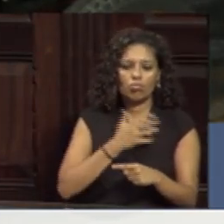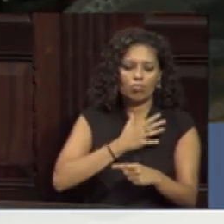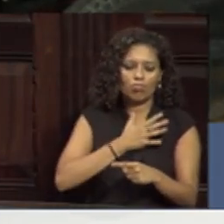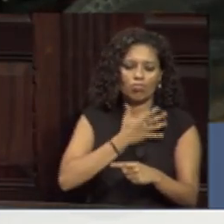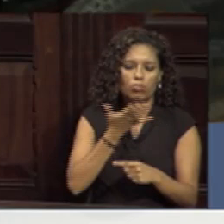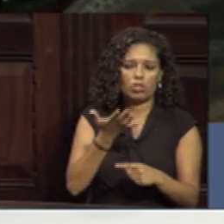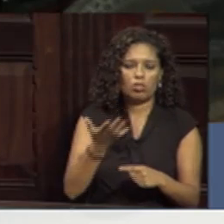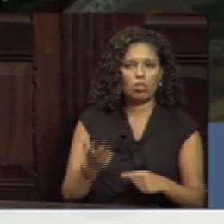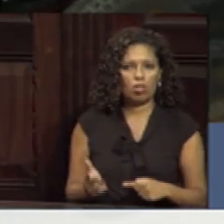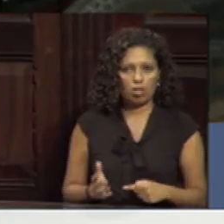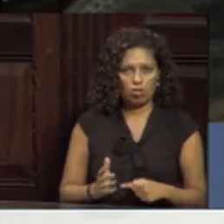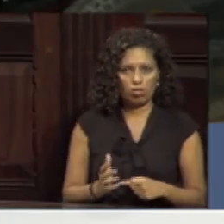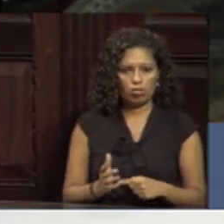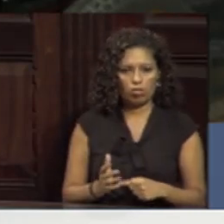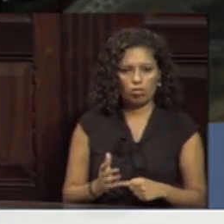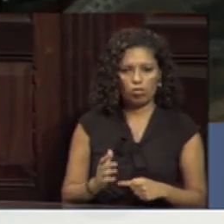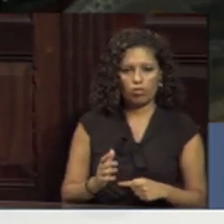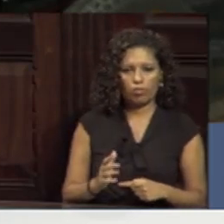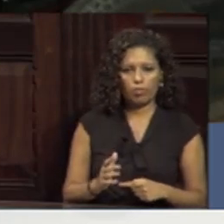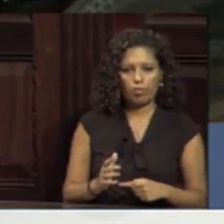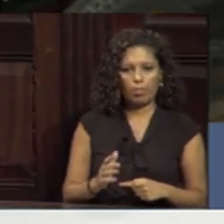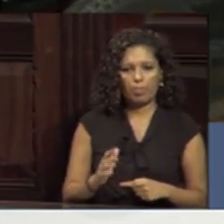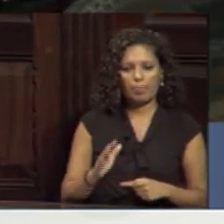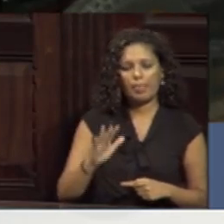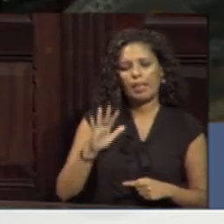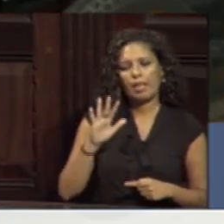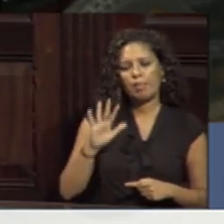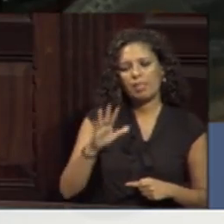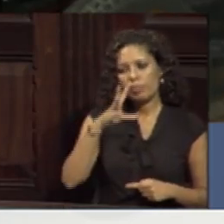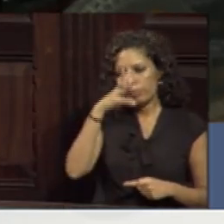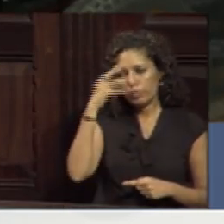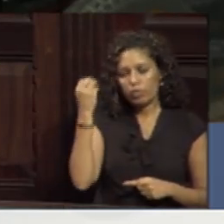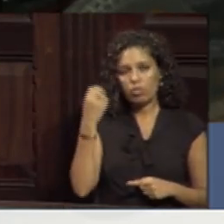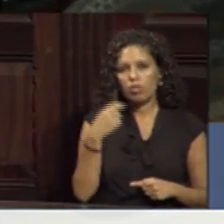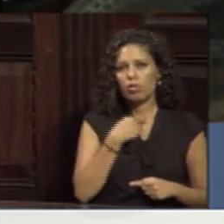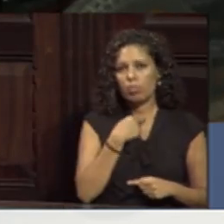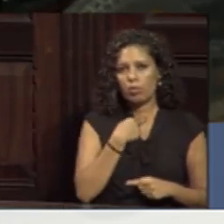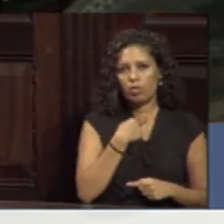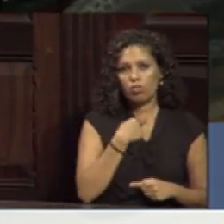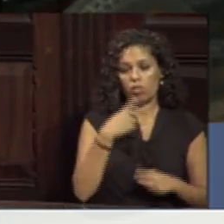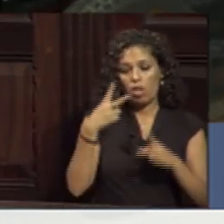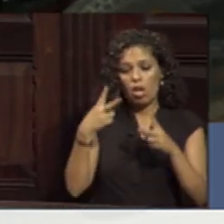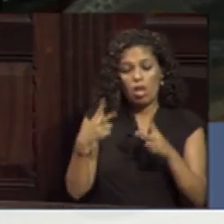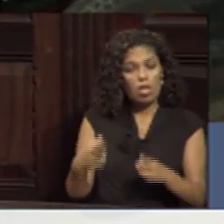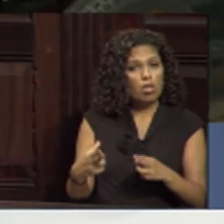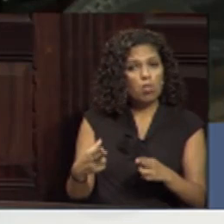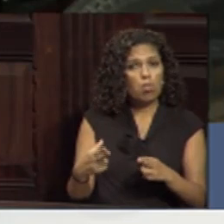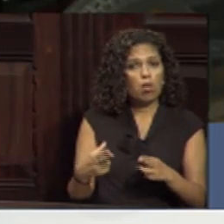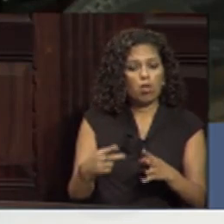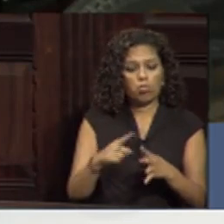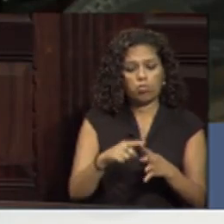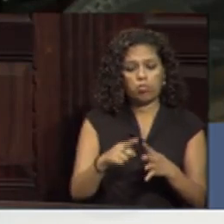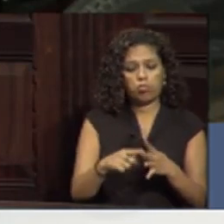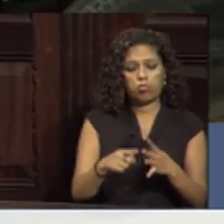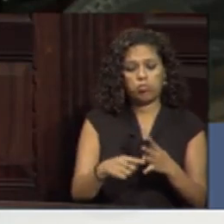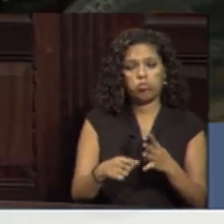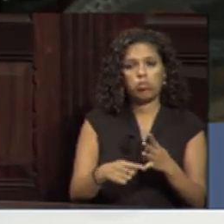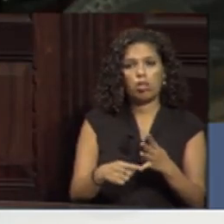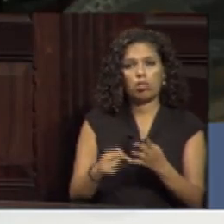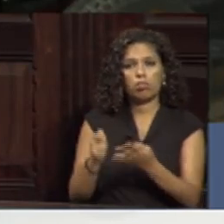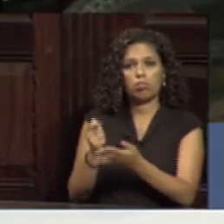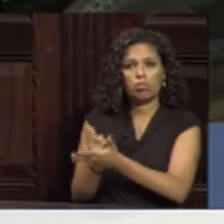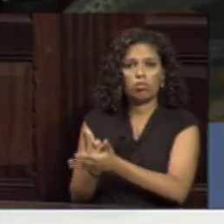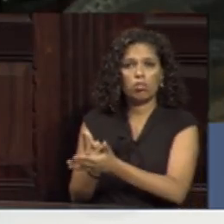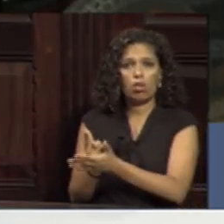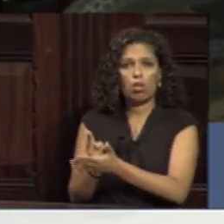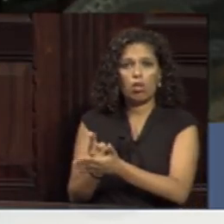que não fique impune, assim como 4 assassinatos no município de São Gonçalo, 4 vereadores assassinados